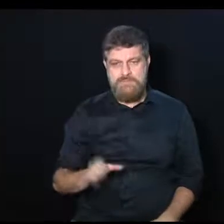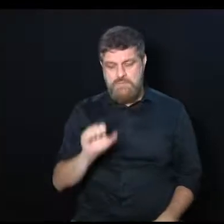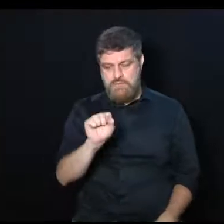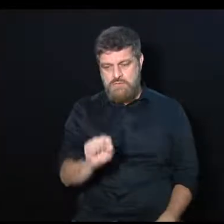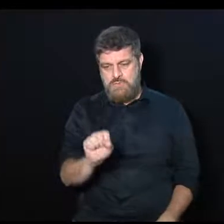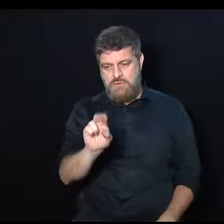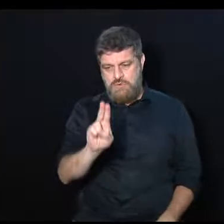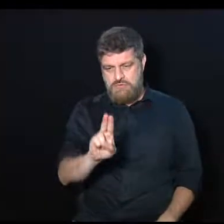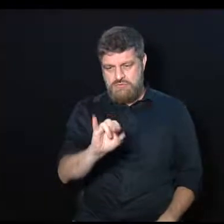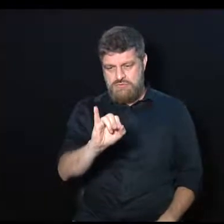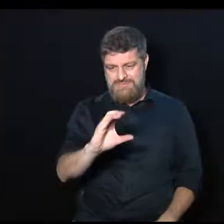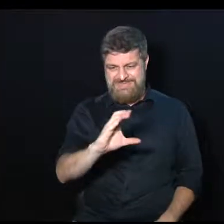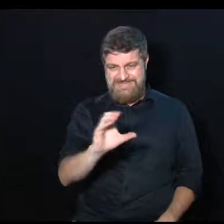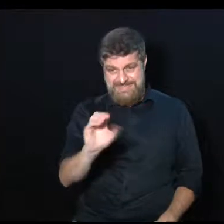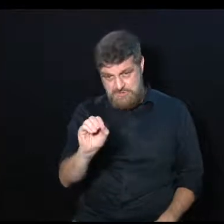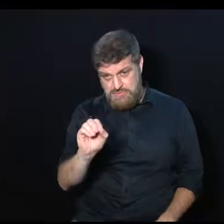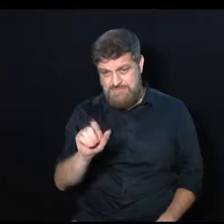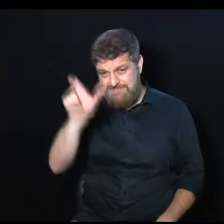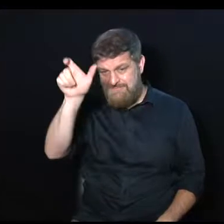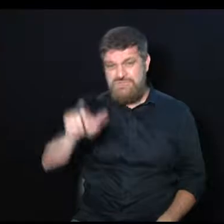seja, a tentativa foi fatal.